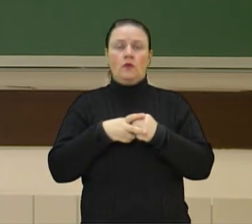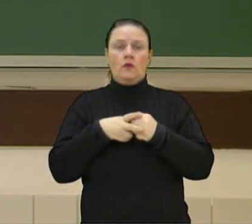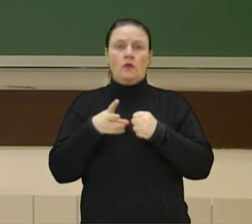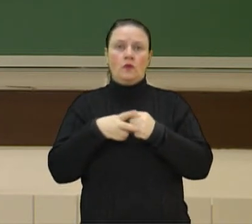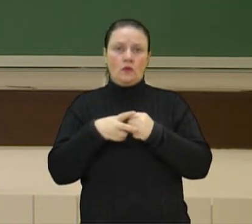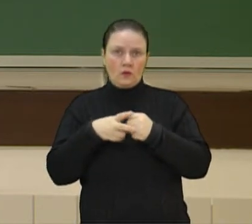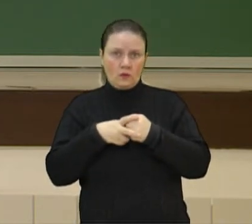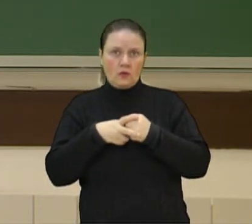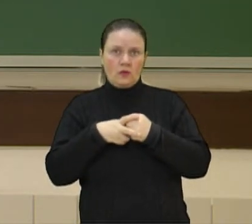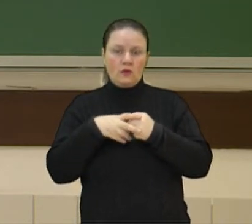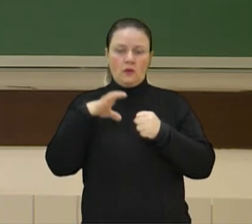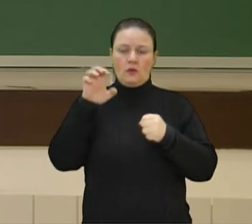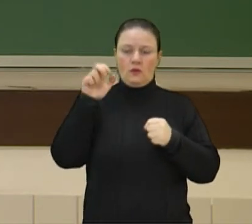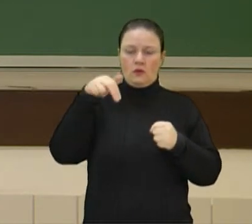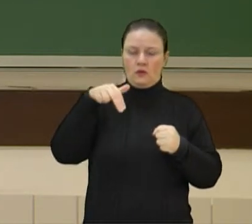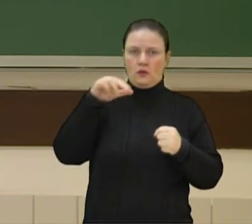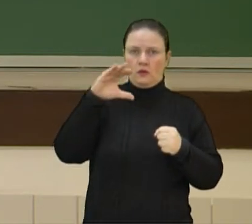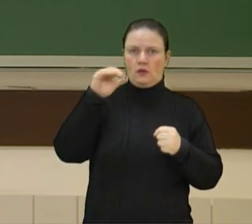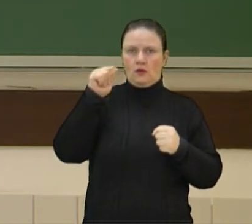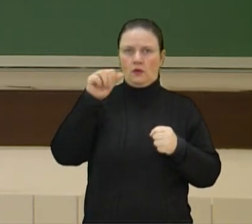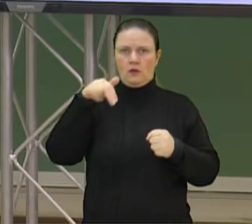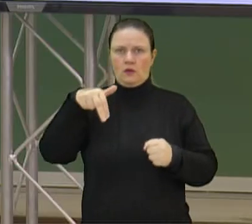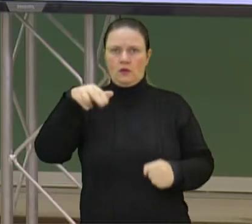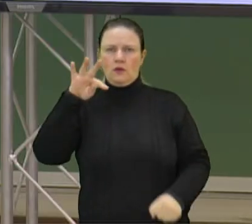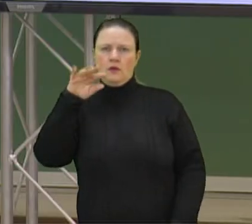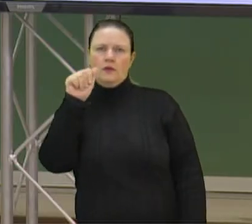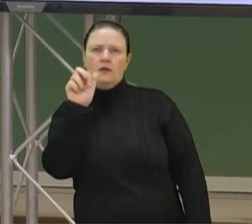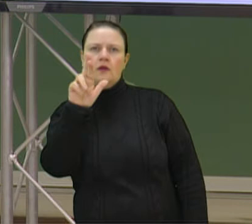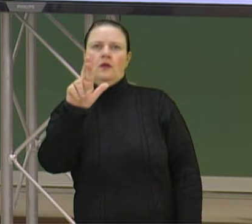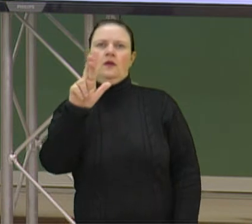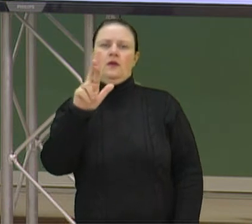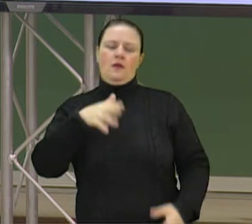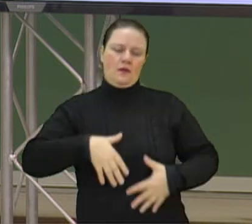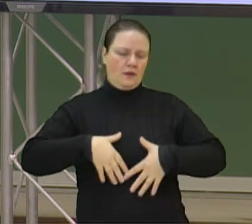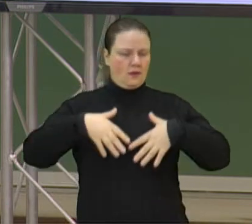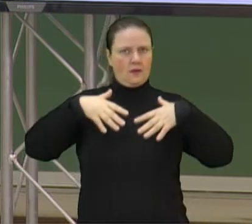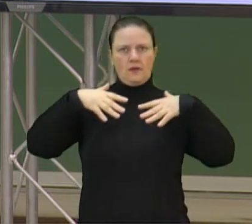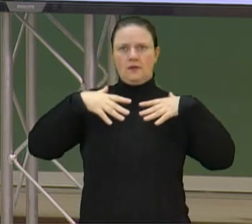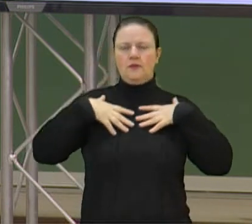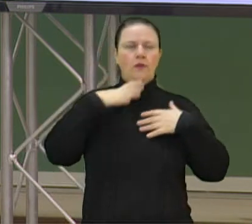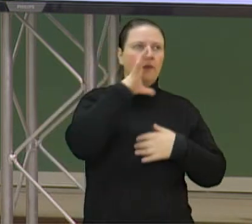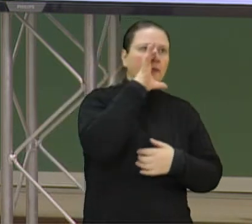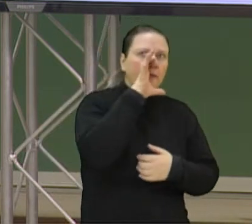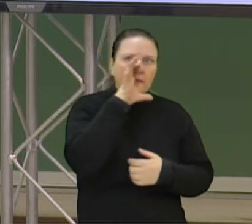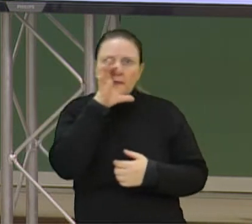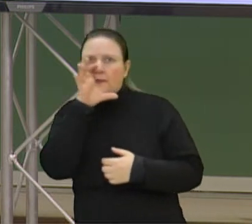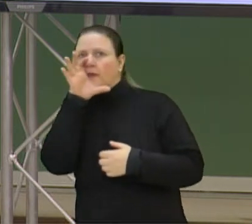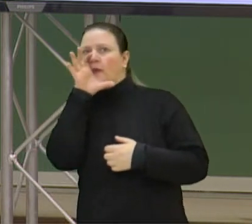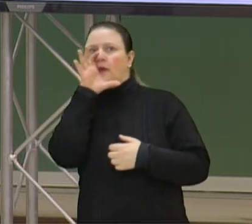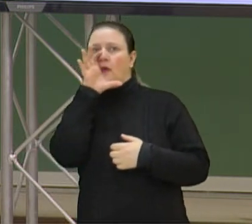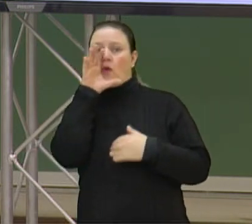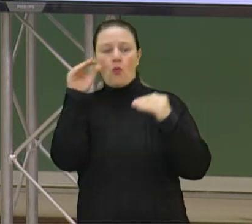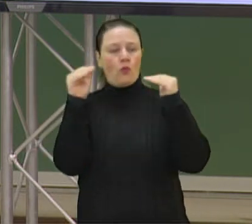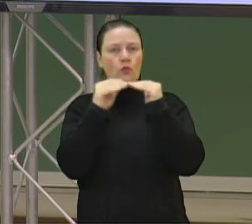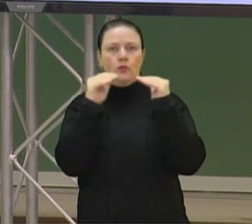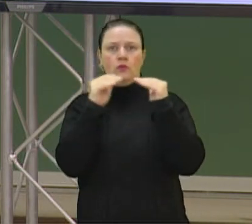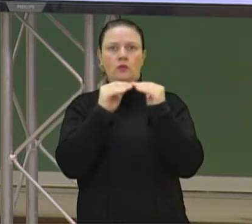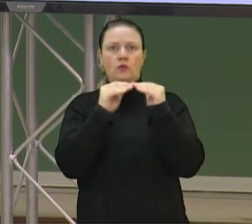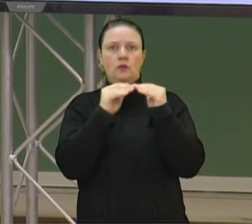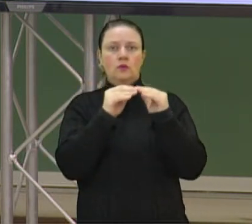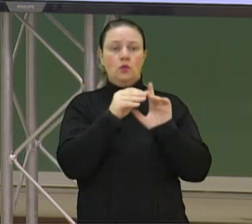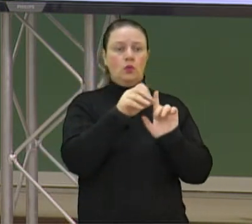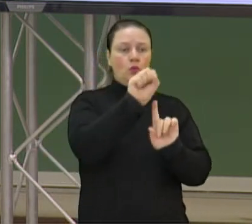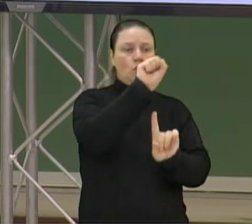o verbo encantar, agradar, fascinar no plural, então, vai concordar com o sujeito quando ele está no plural. Então, a mim